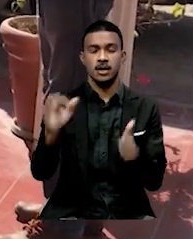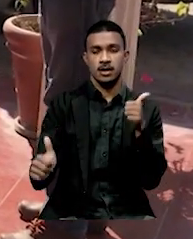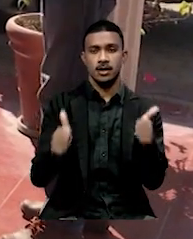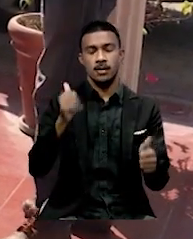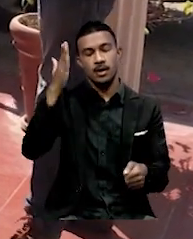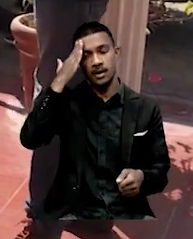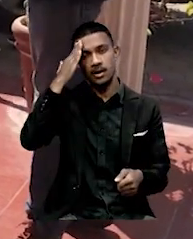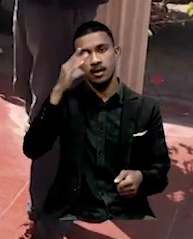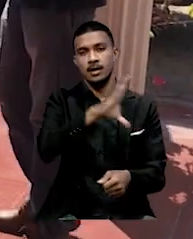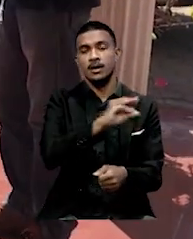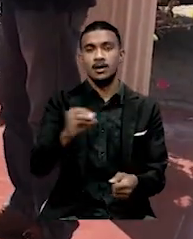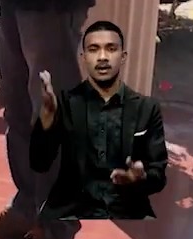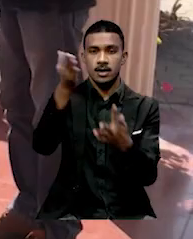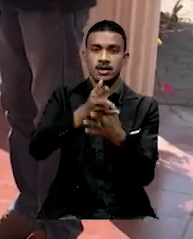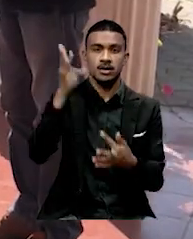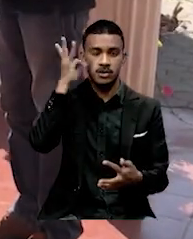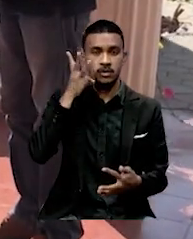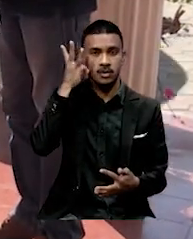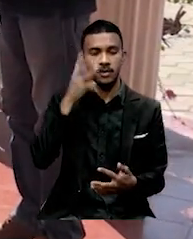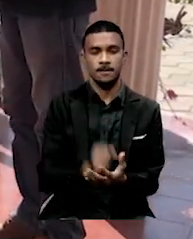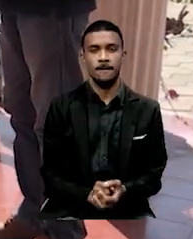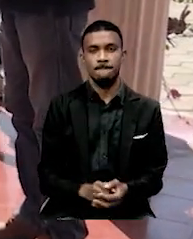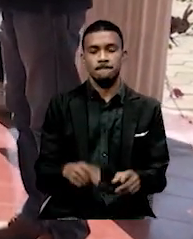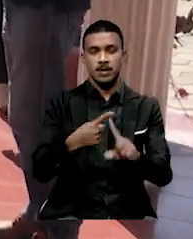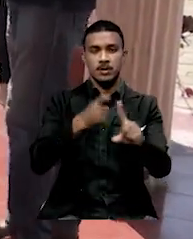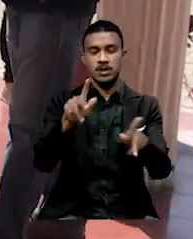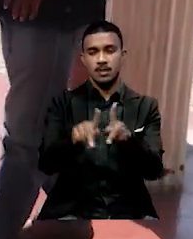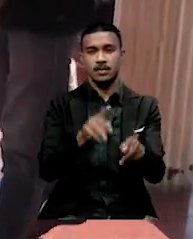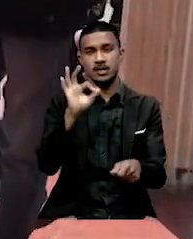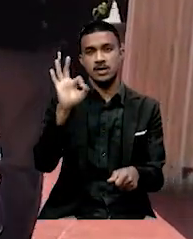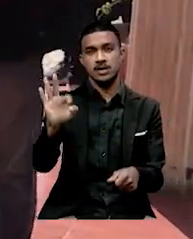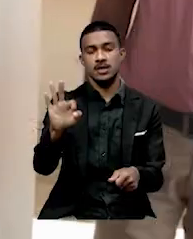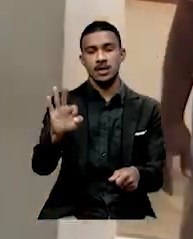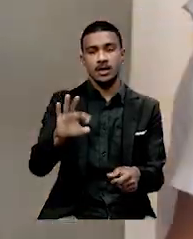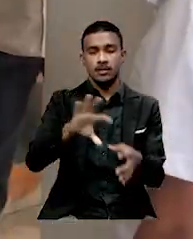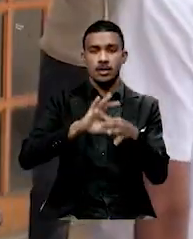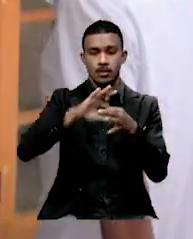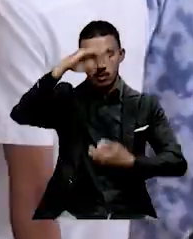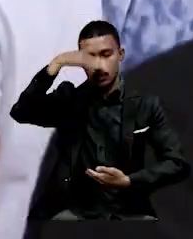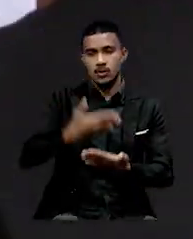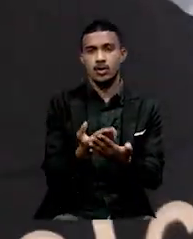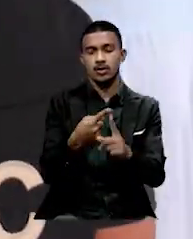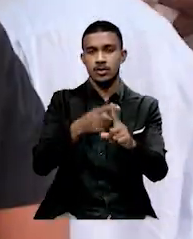desconfia comete tráfico droga. Husi arguido na insiane, balu desconfia uan husi membro